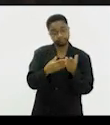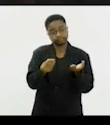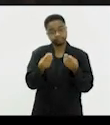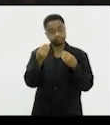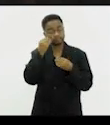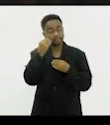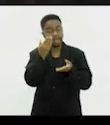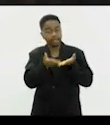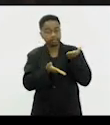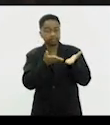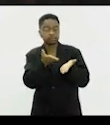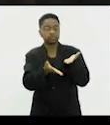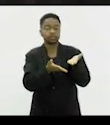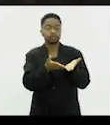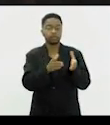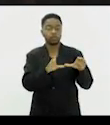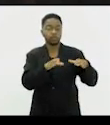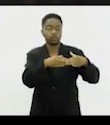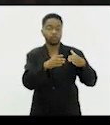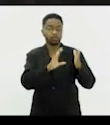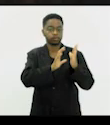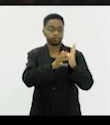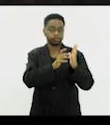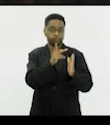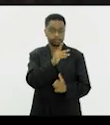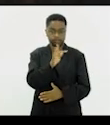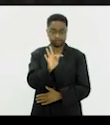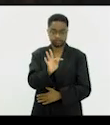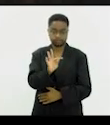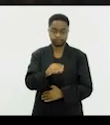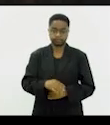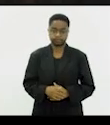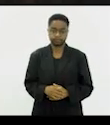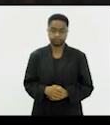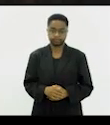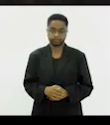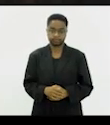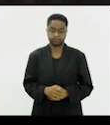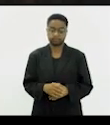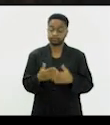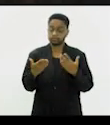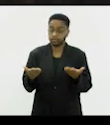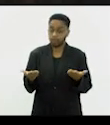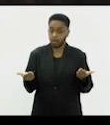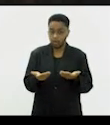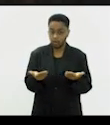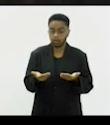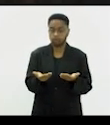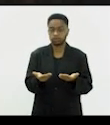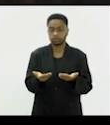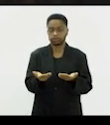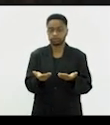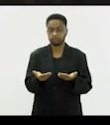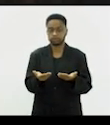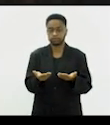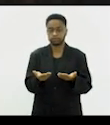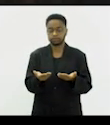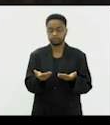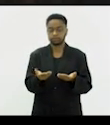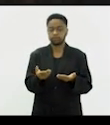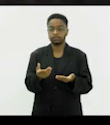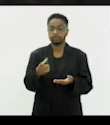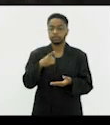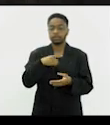evidentemente, o cercadinho ali petista, não tem jeito. Então, hoje, nós temos, dentro